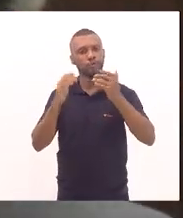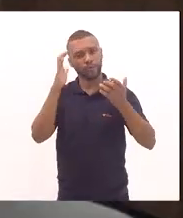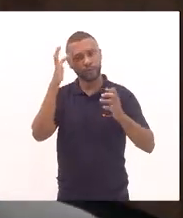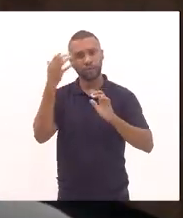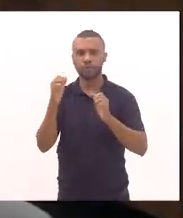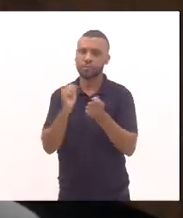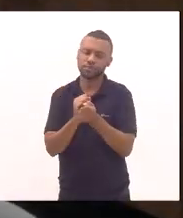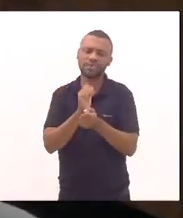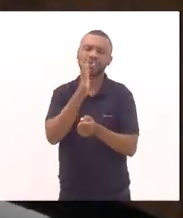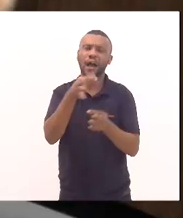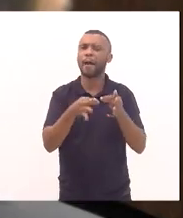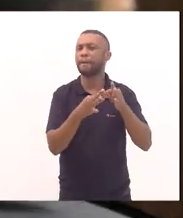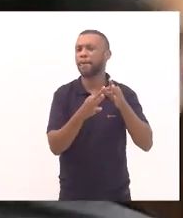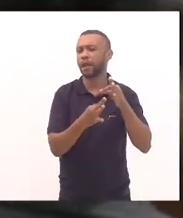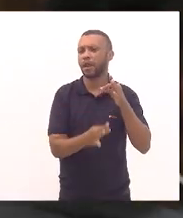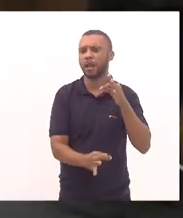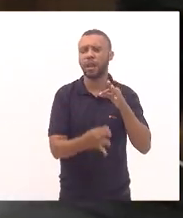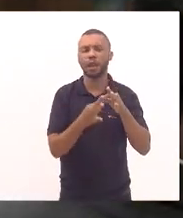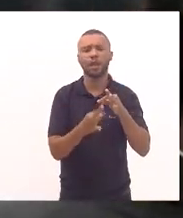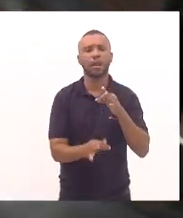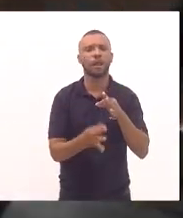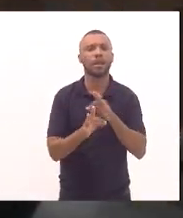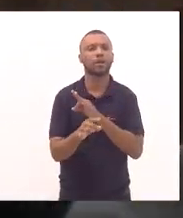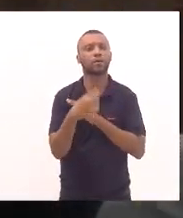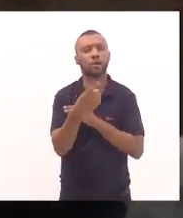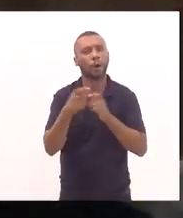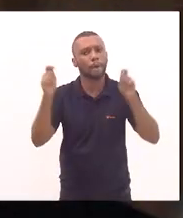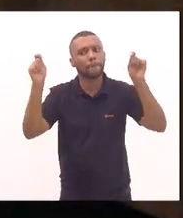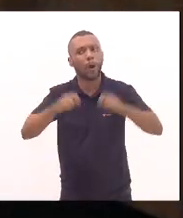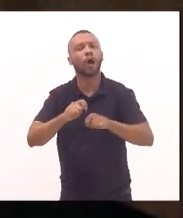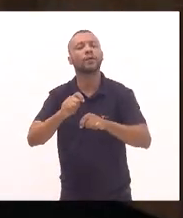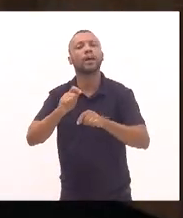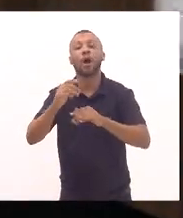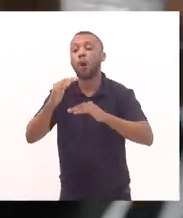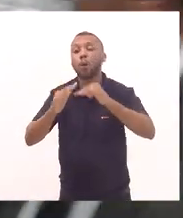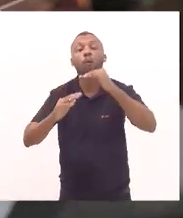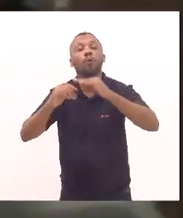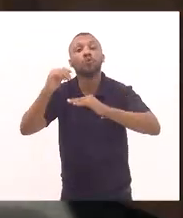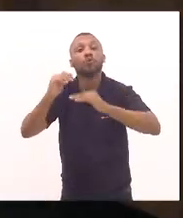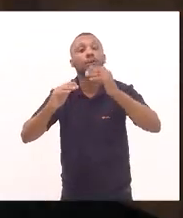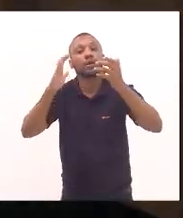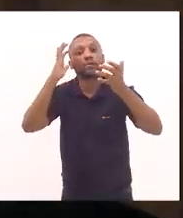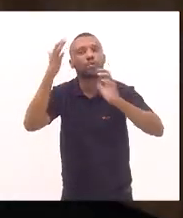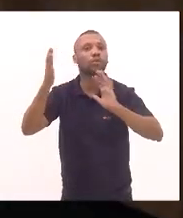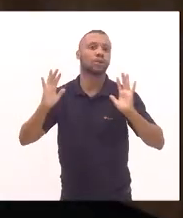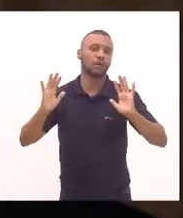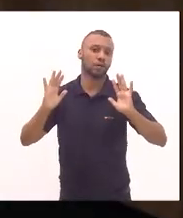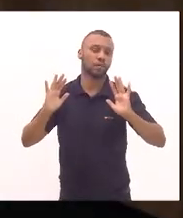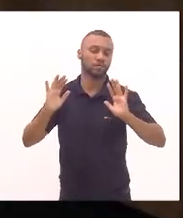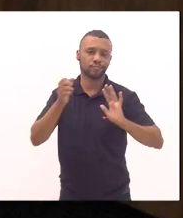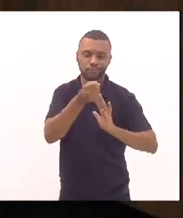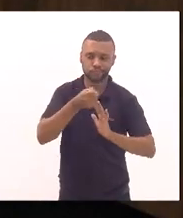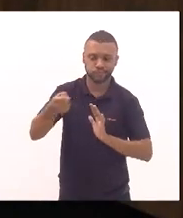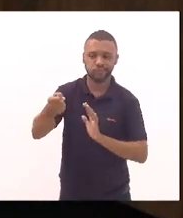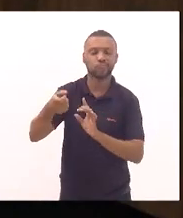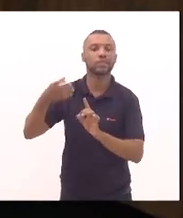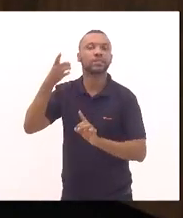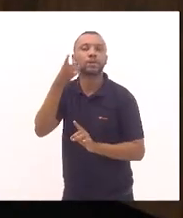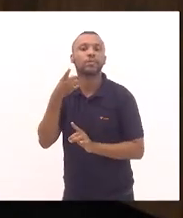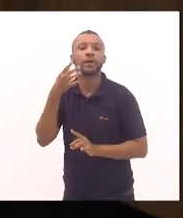falei demais, que a gente possa construir essa solução. Vou passar aqui para o deputado Flávio